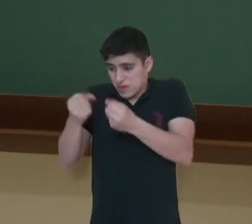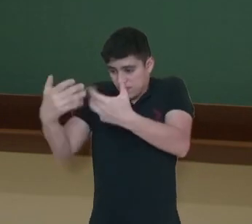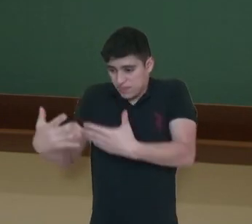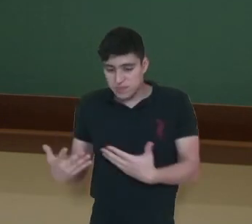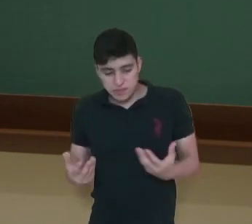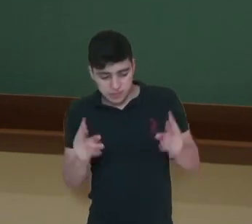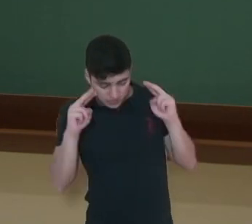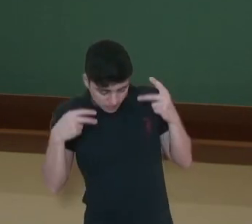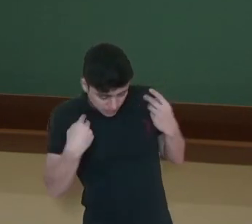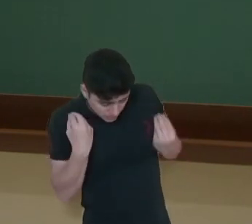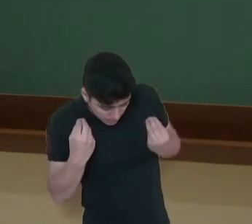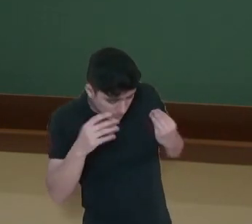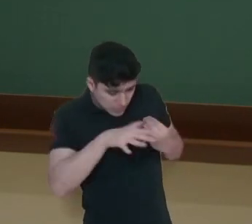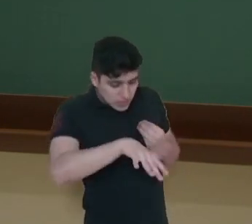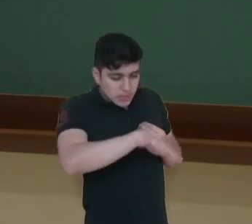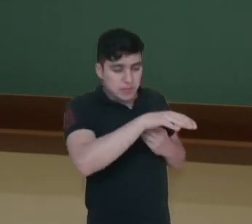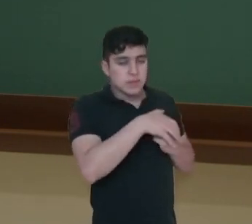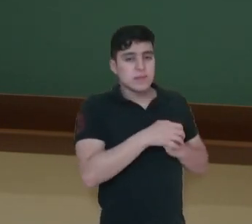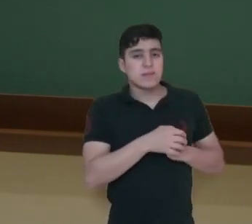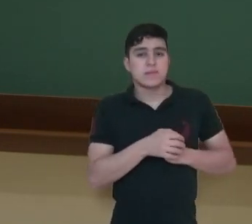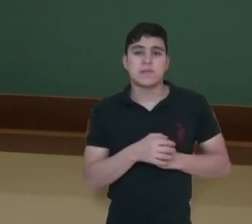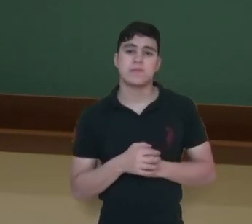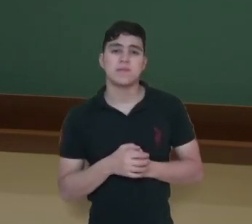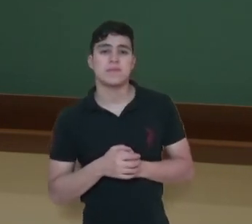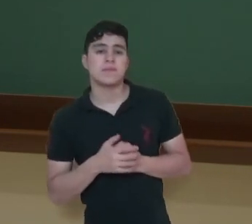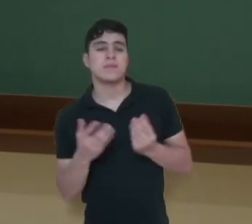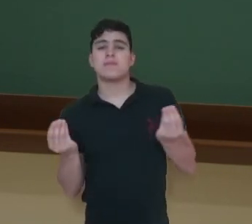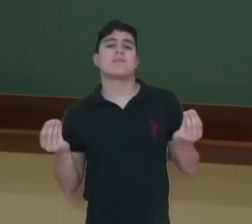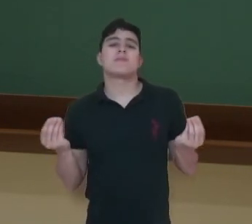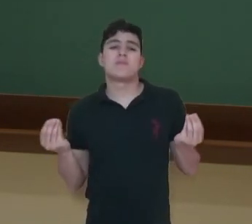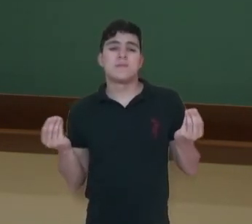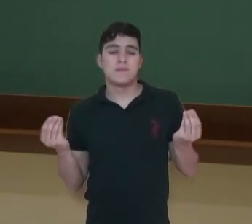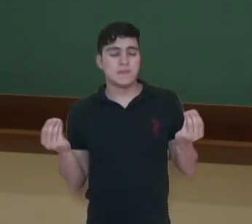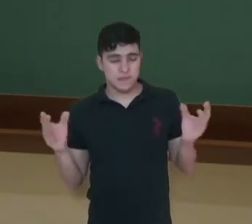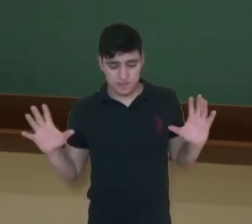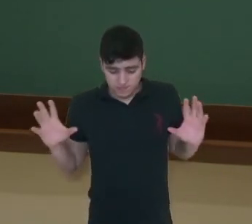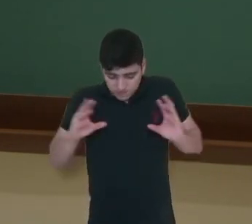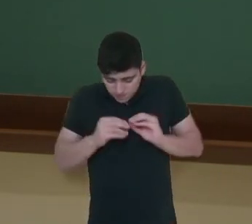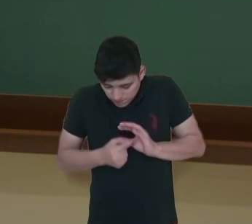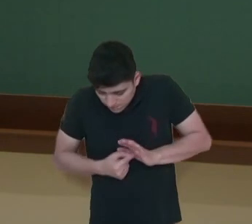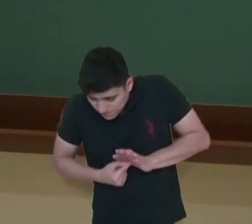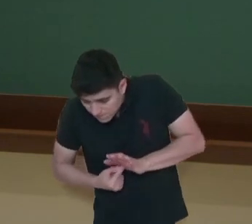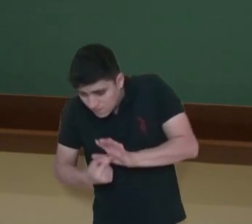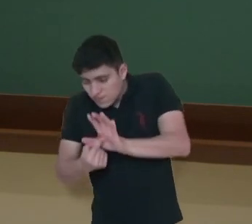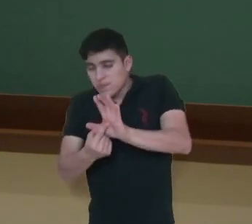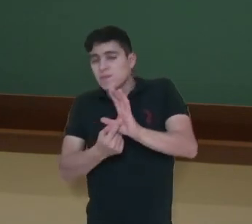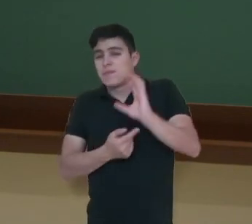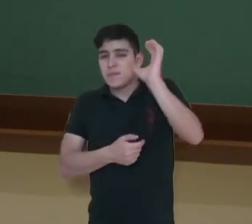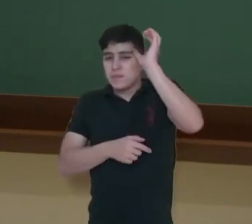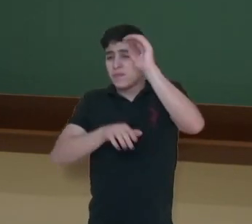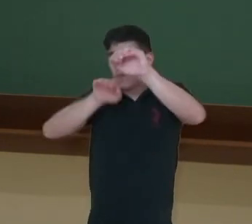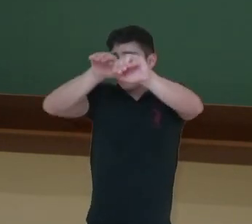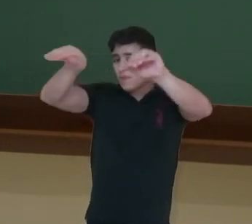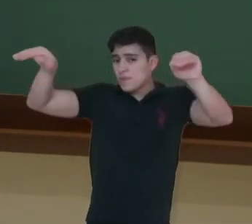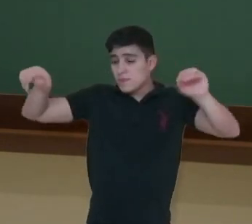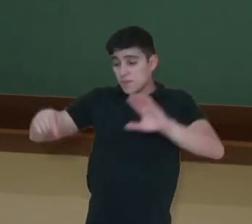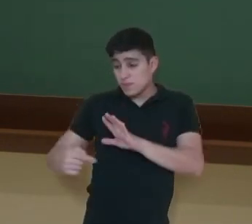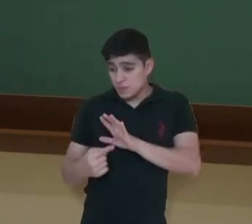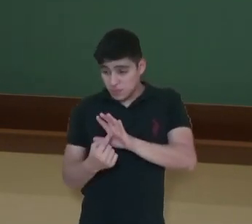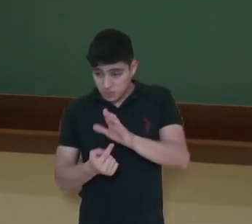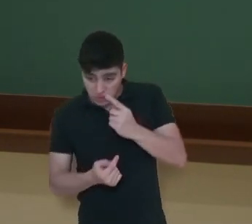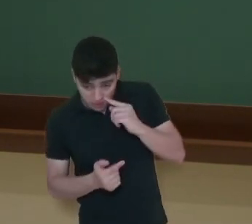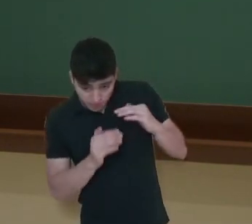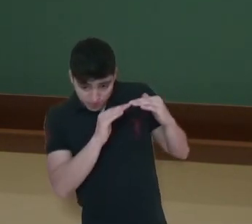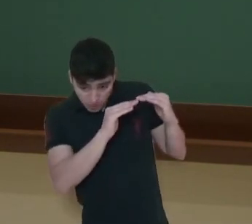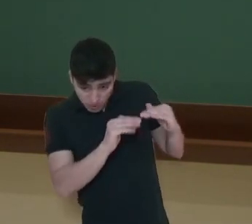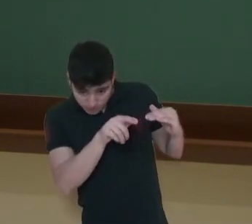dentro. E de dentro, como sou enxergado pelo mundo, isso eles vão mostrar. E vão trazer isso com uma conscientização. Mostrando para o morador que não vale a pena o caminho